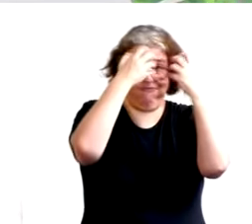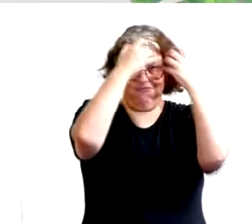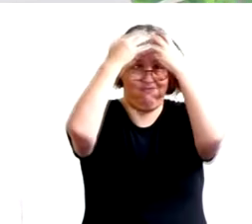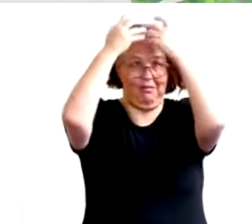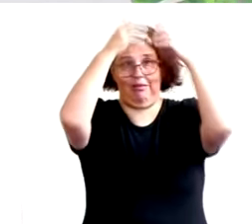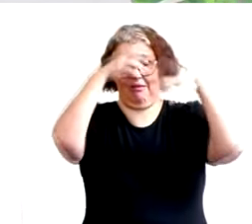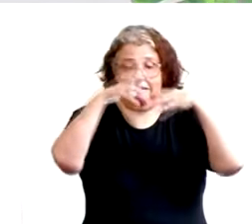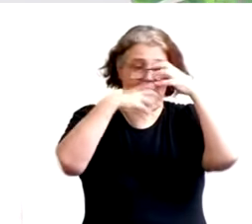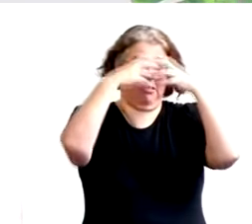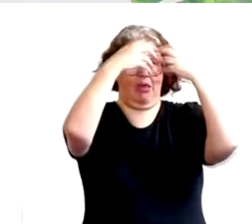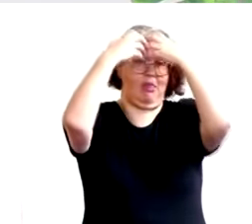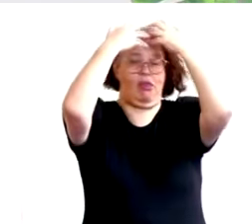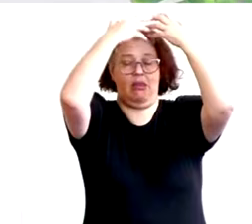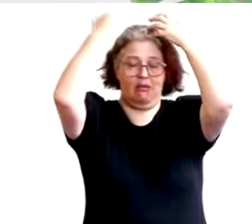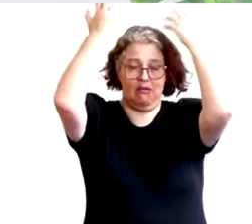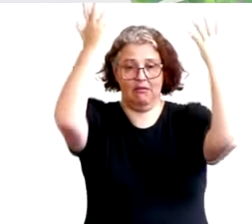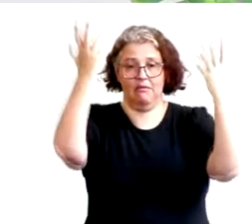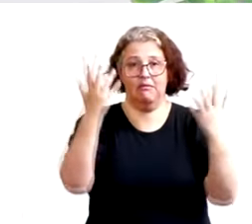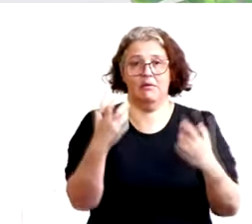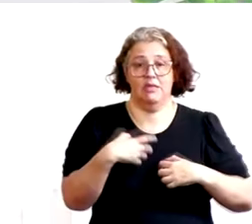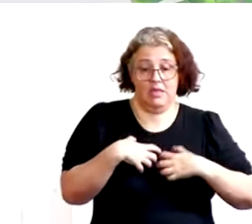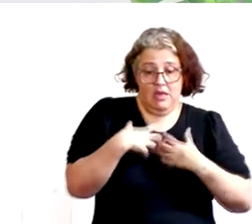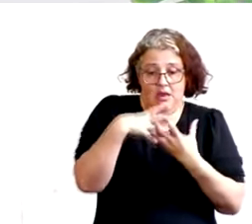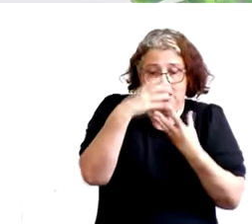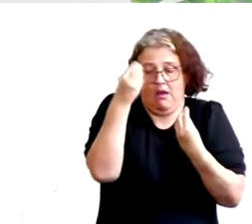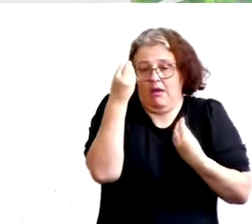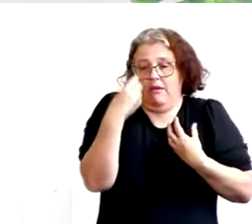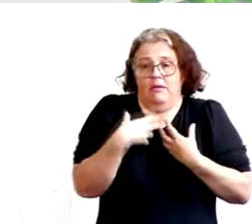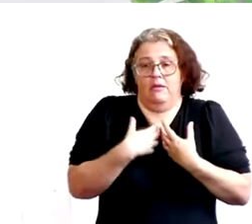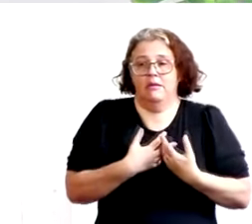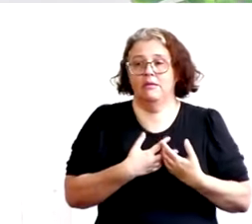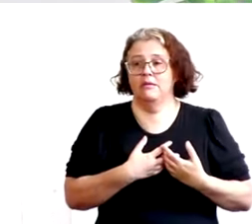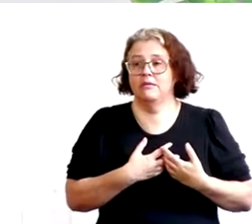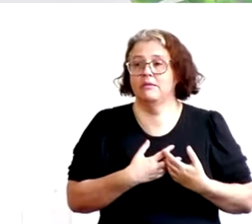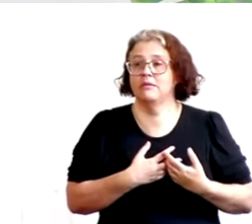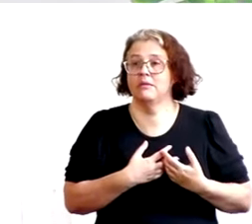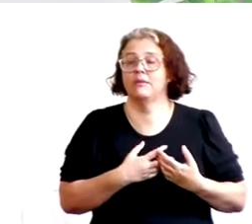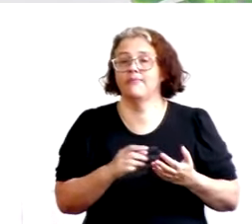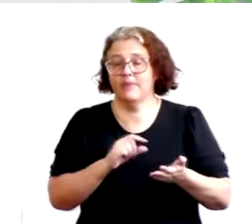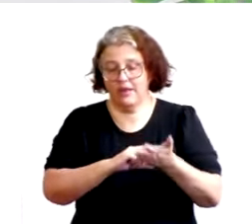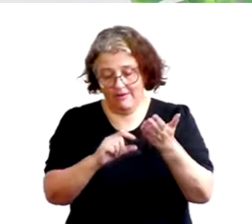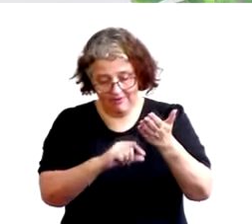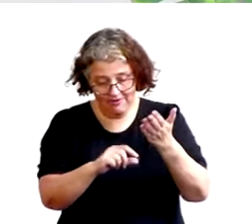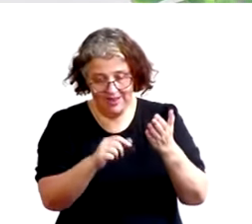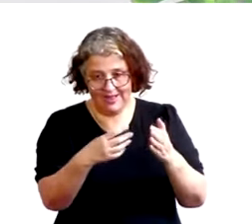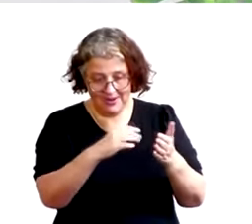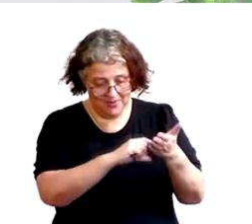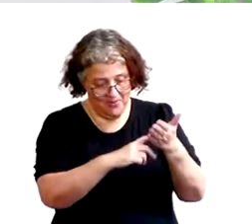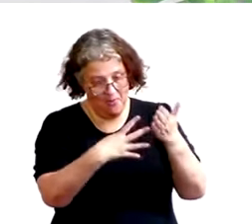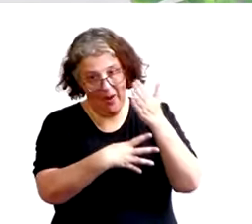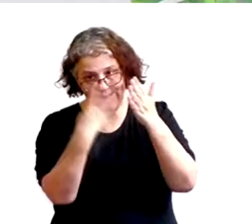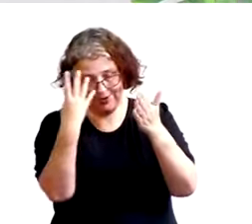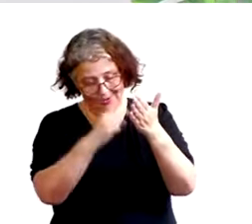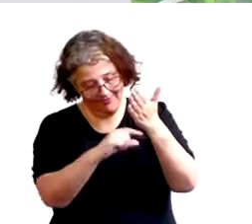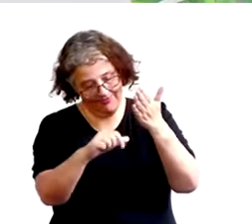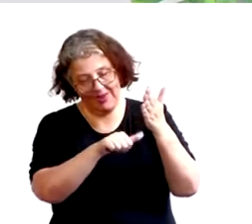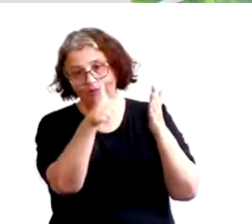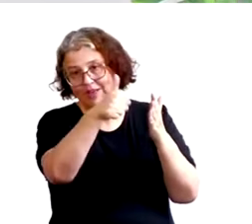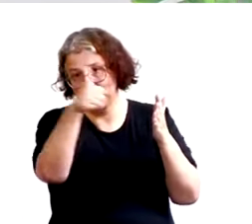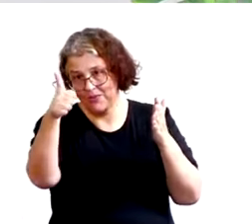Vamos então aos a estrofe de número 4 a partir do verso 11 Lemos